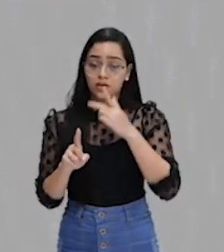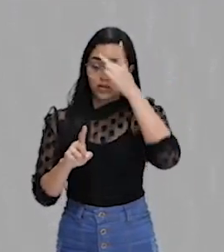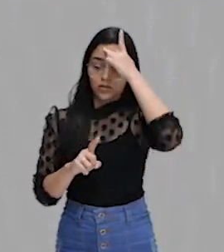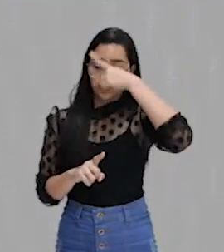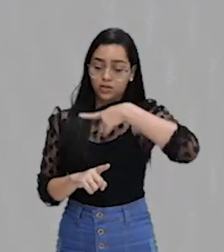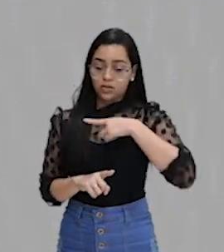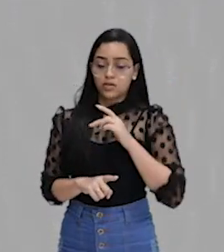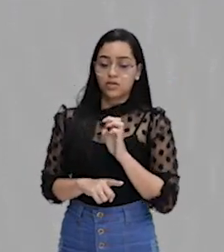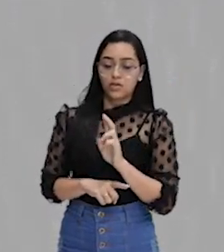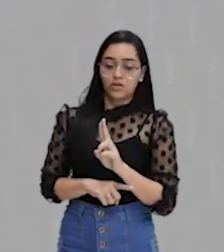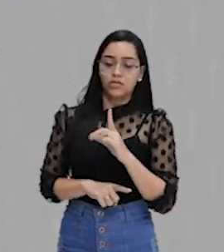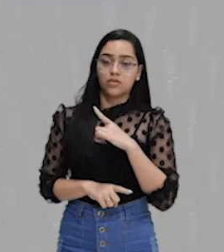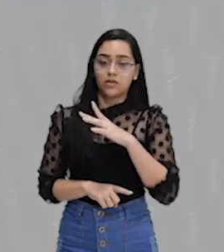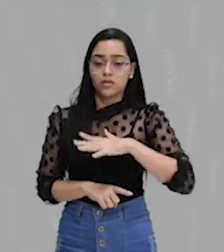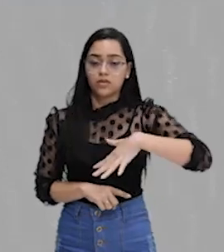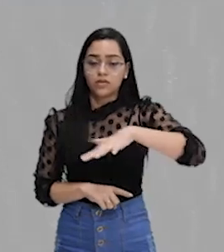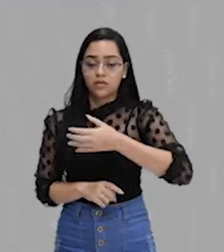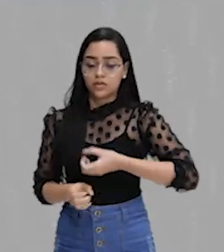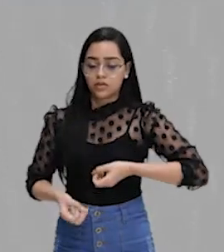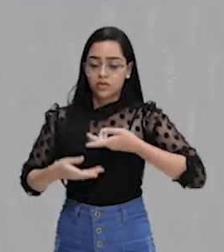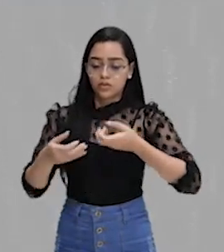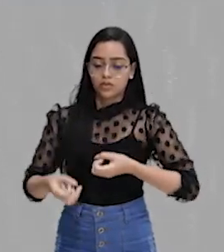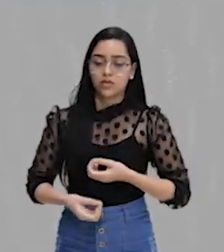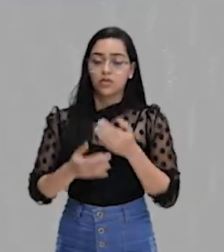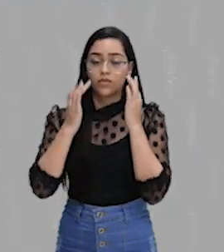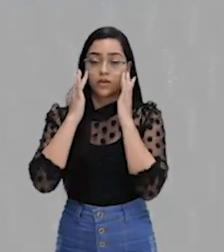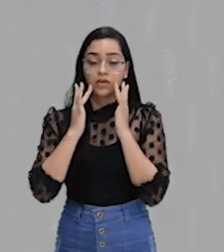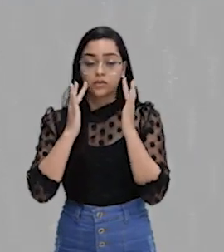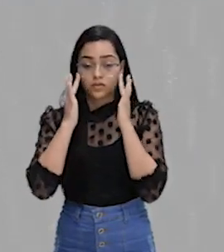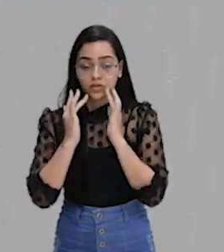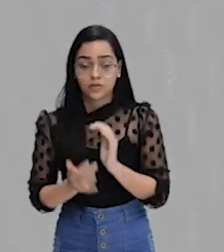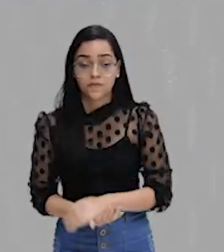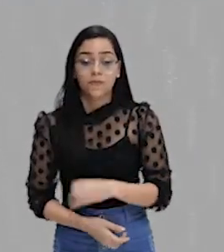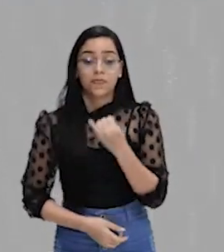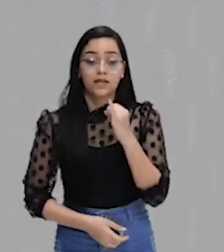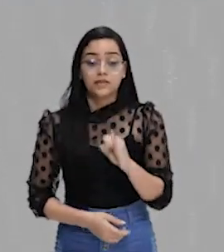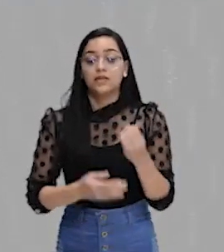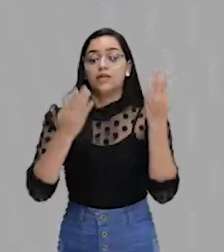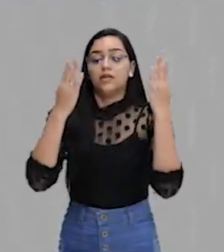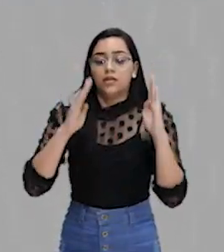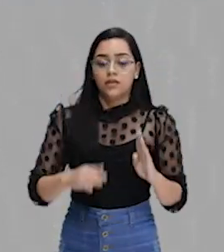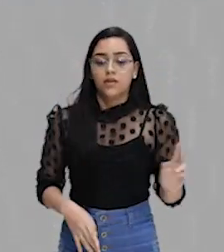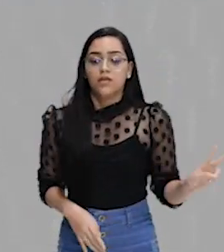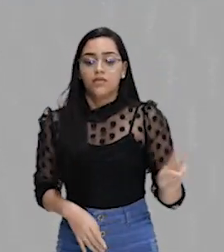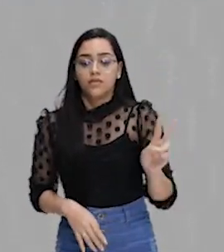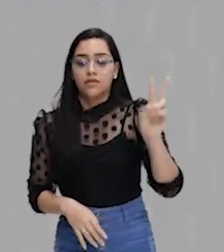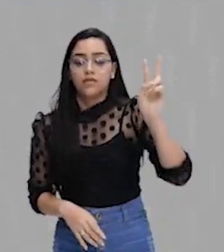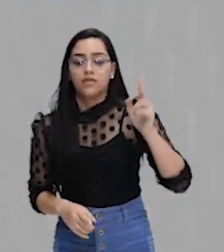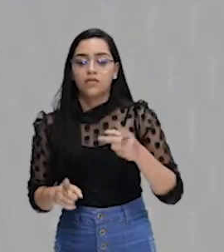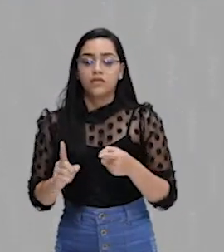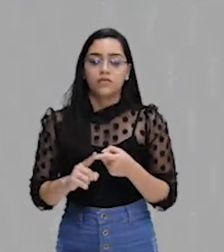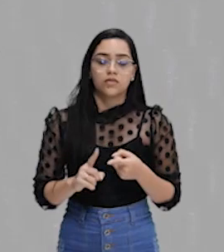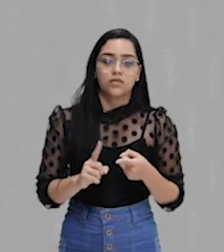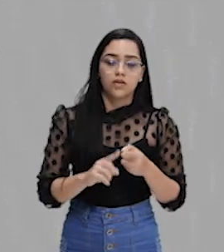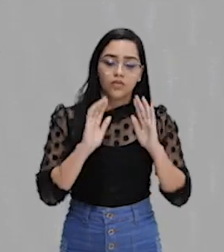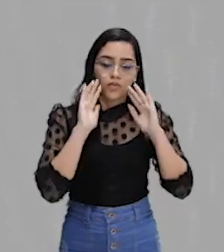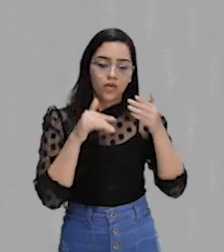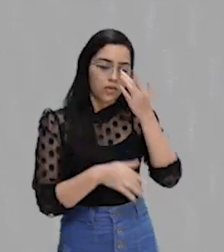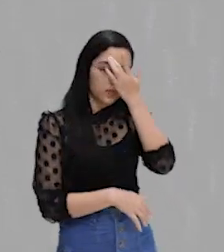ele atua na área da expressão artística. Se nós analisarmos valores como